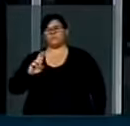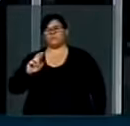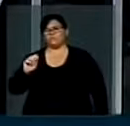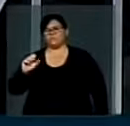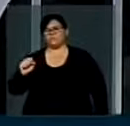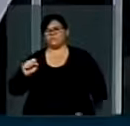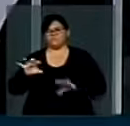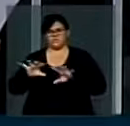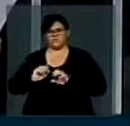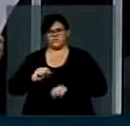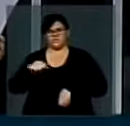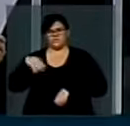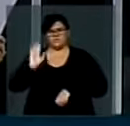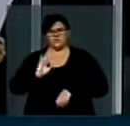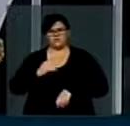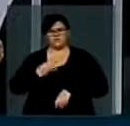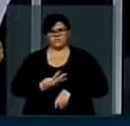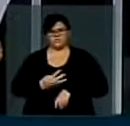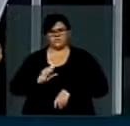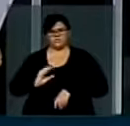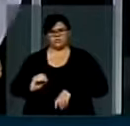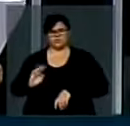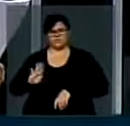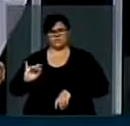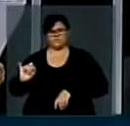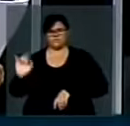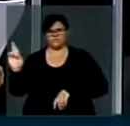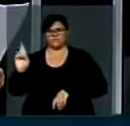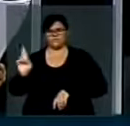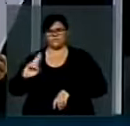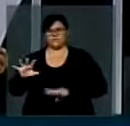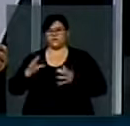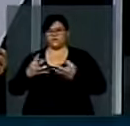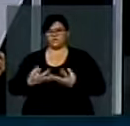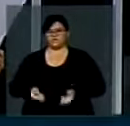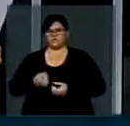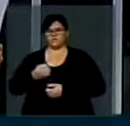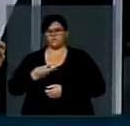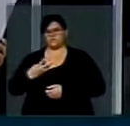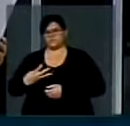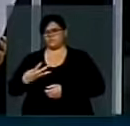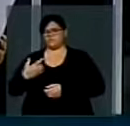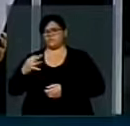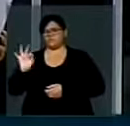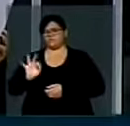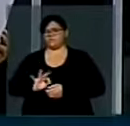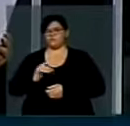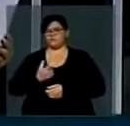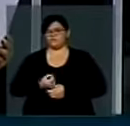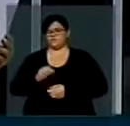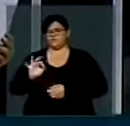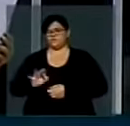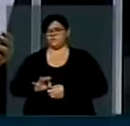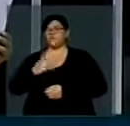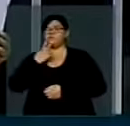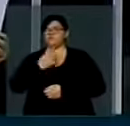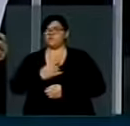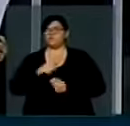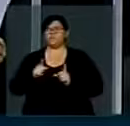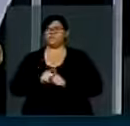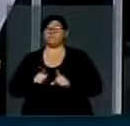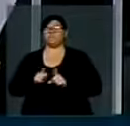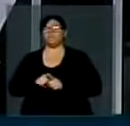reais e reduziu sua alavancagem líquida de 34% para 20%. Disse ele: